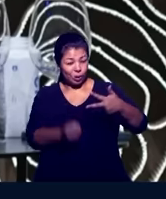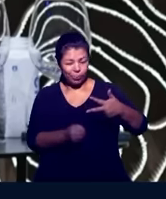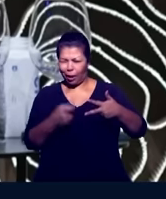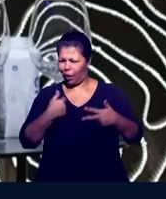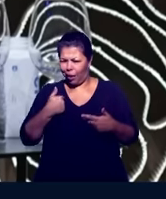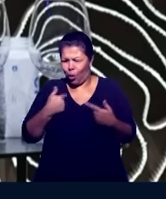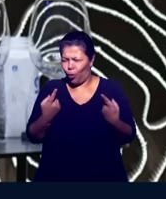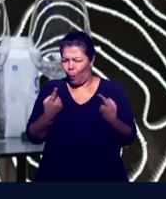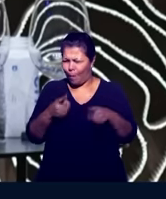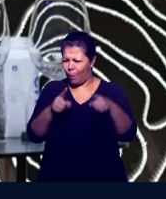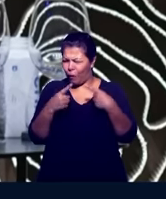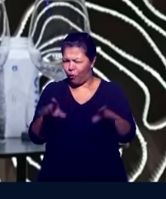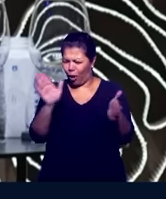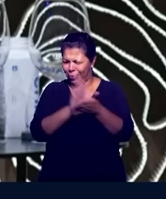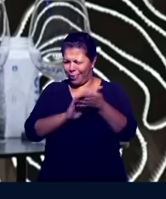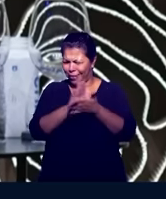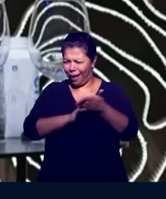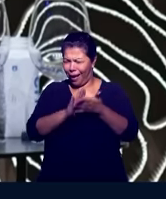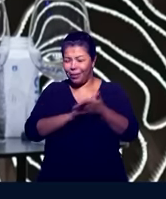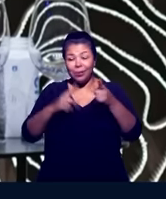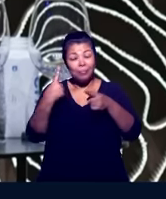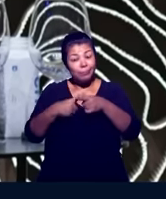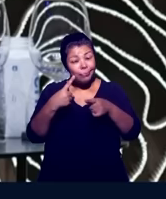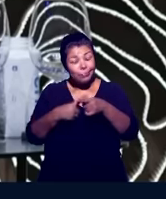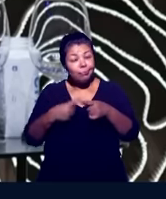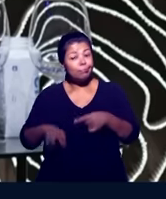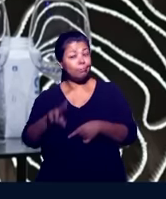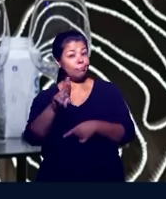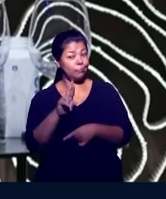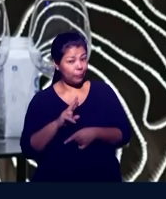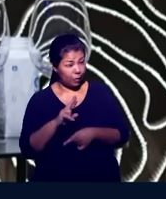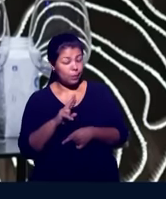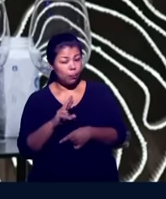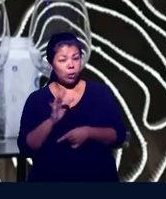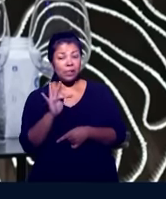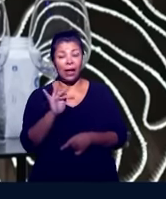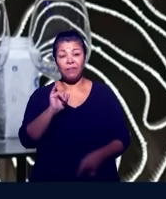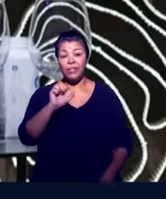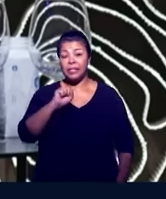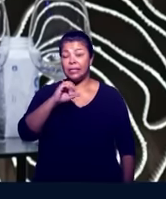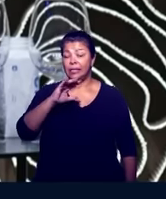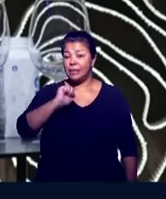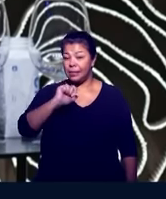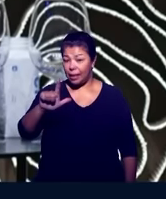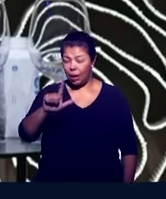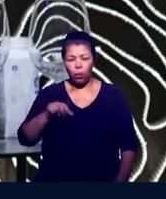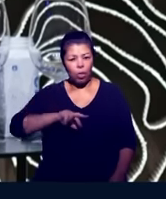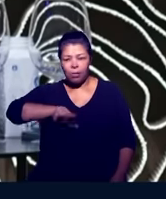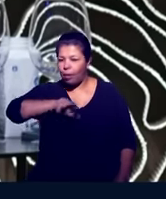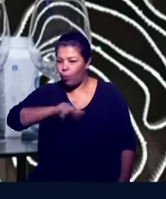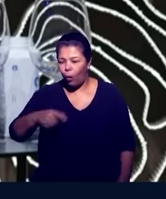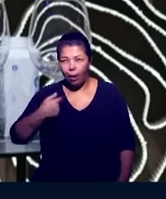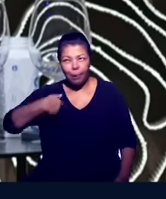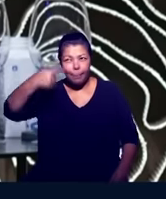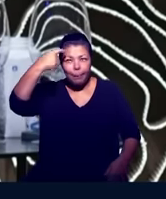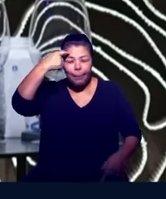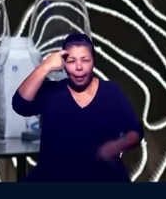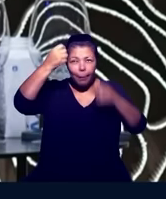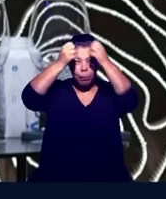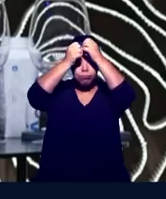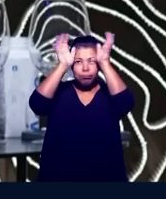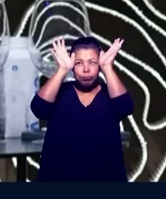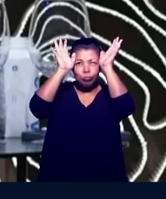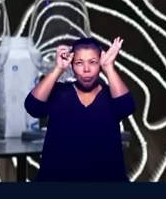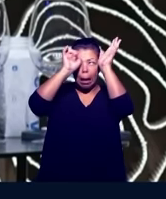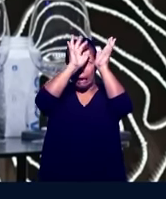ninguém eu falo isso porque resultado fiscal ele não é da cabeça do Ministro da Fazenda nem do Desejo do Presidente